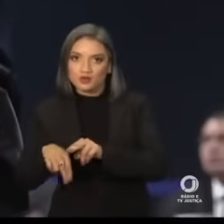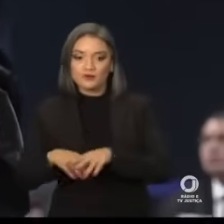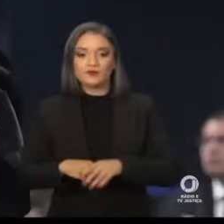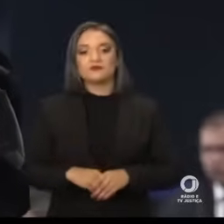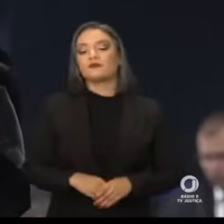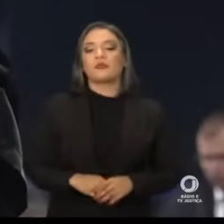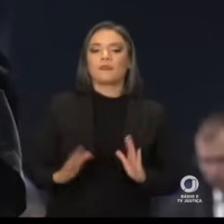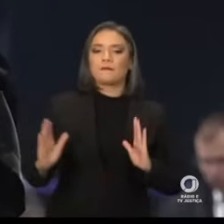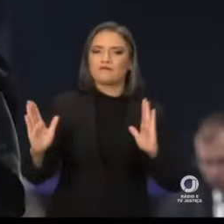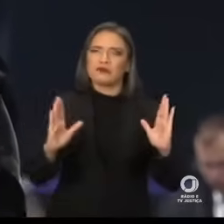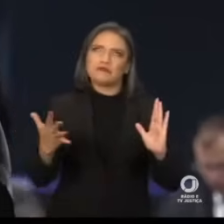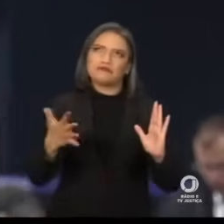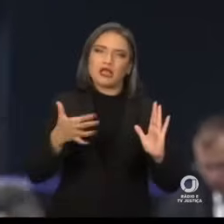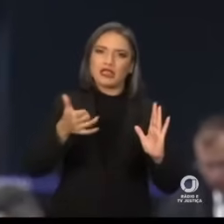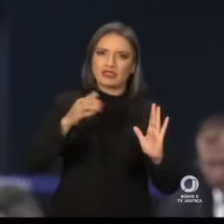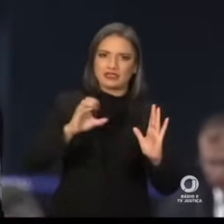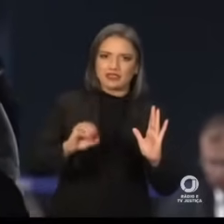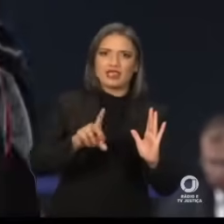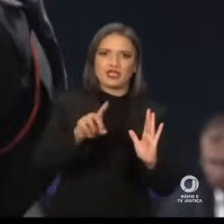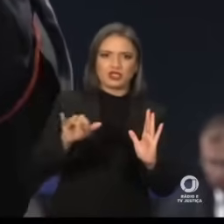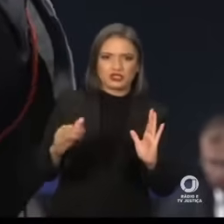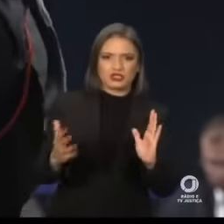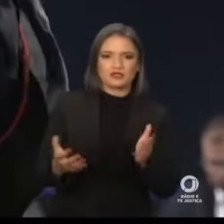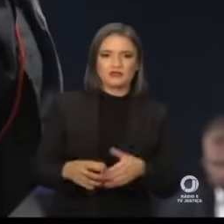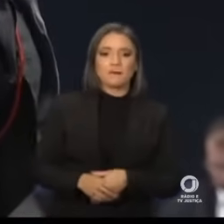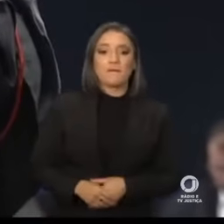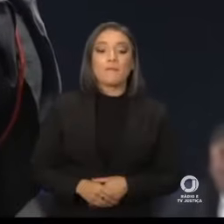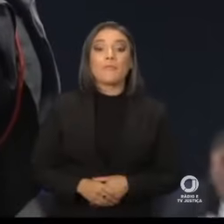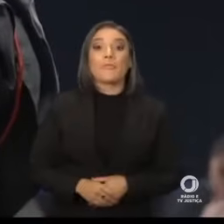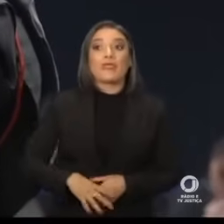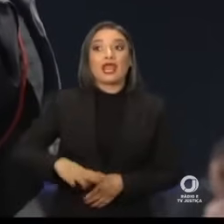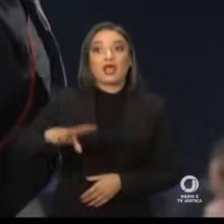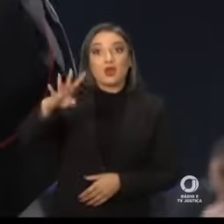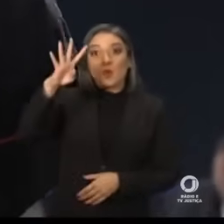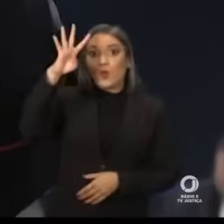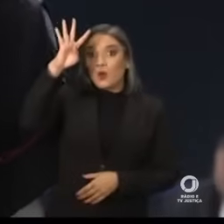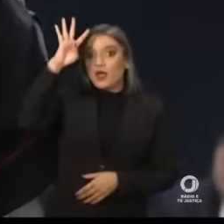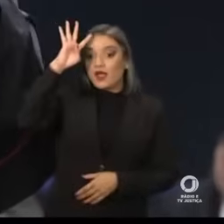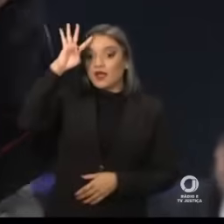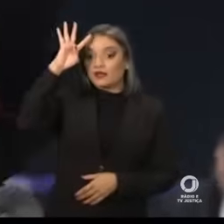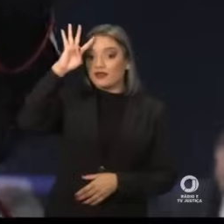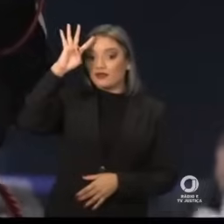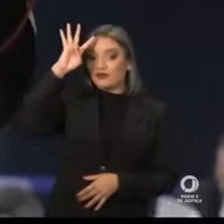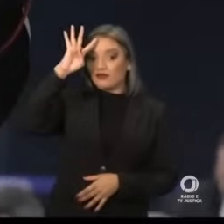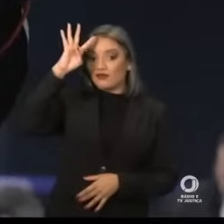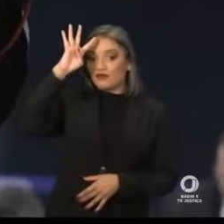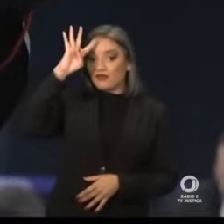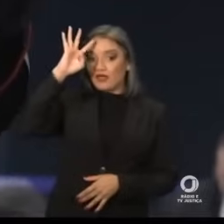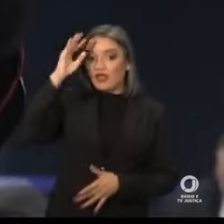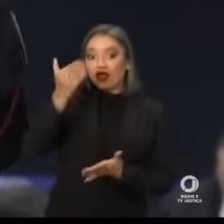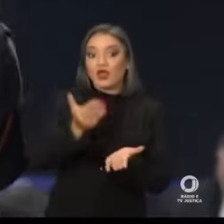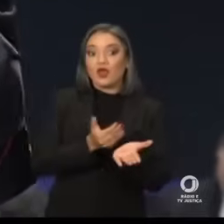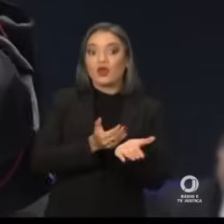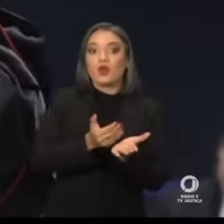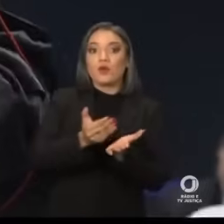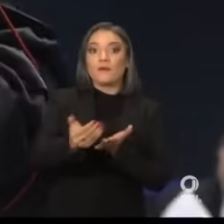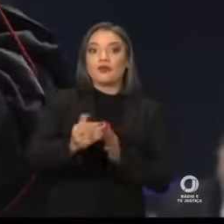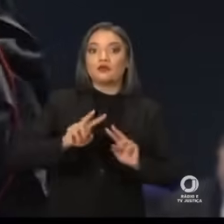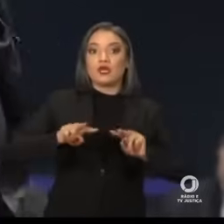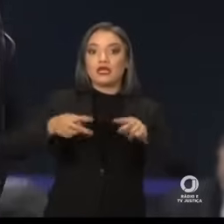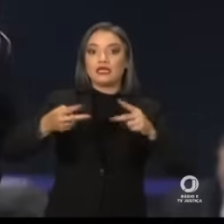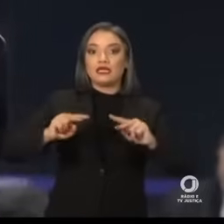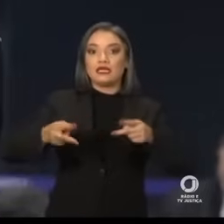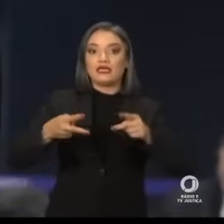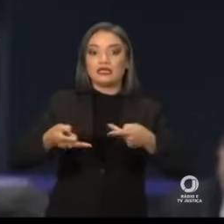Pouco mais de 10 dias. Na quarta-feira, começa a receber por meio daqueles links